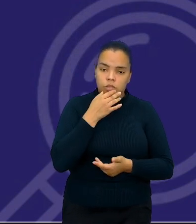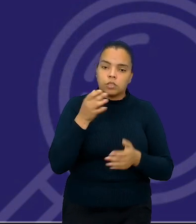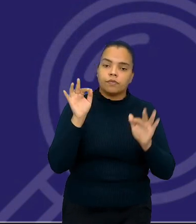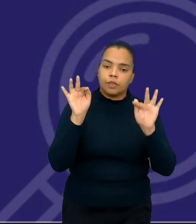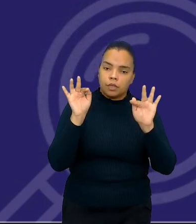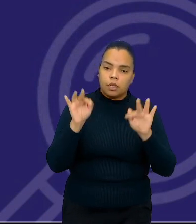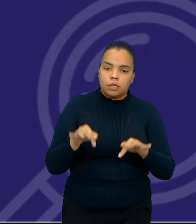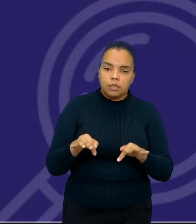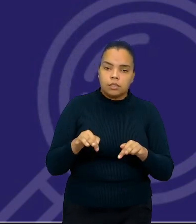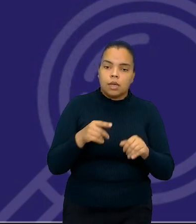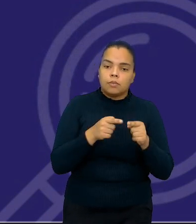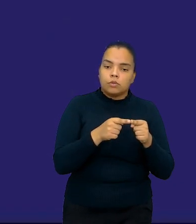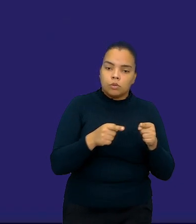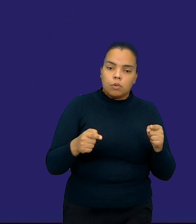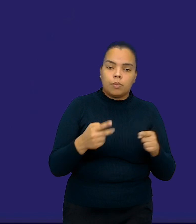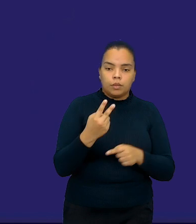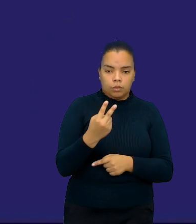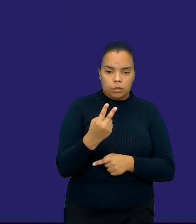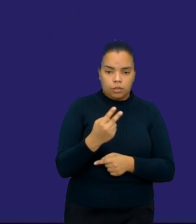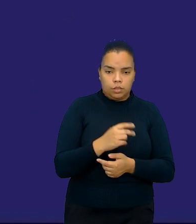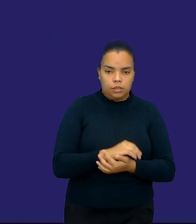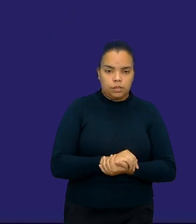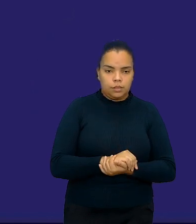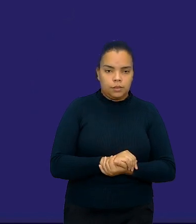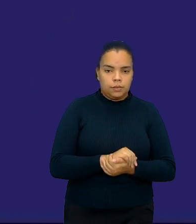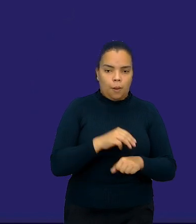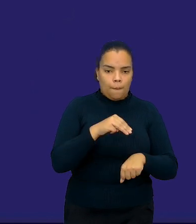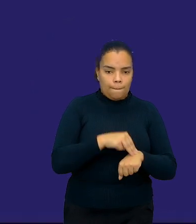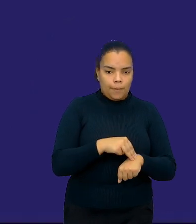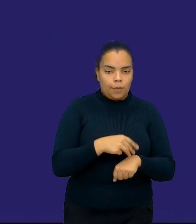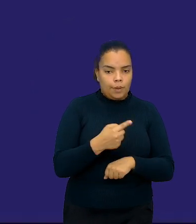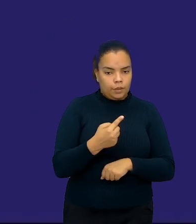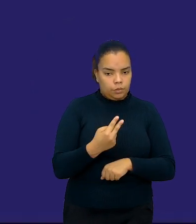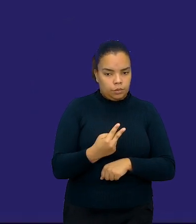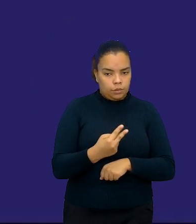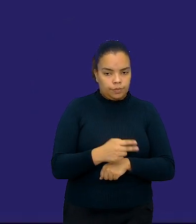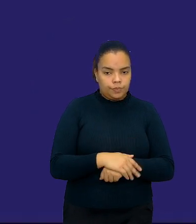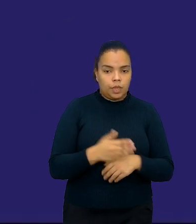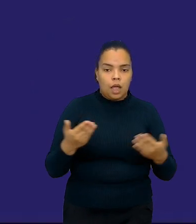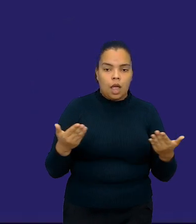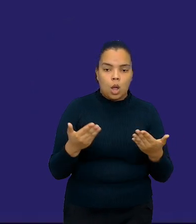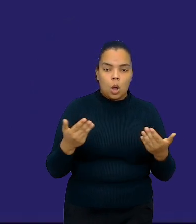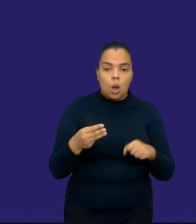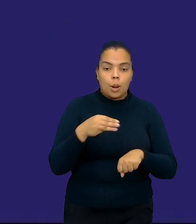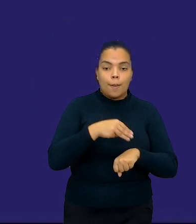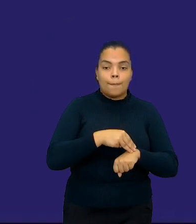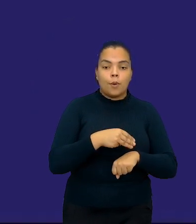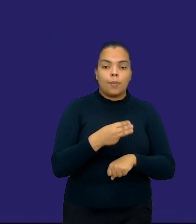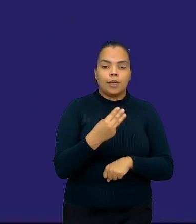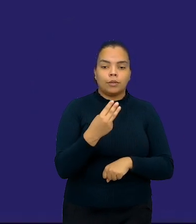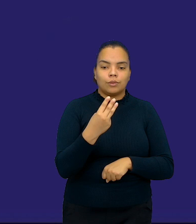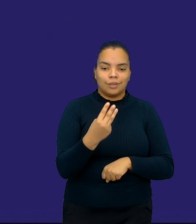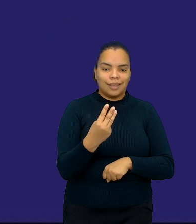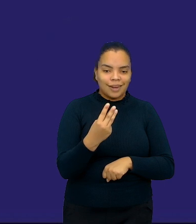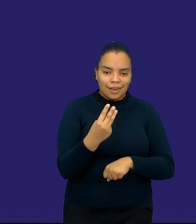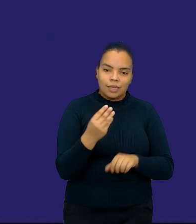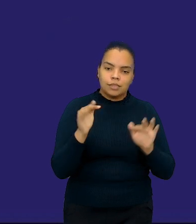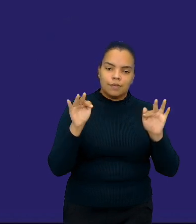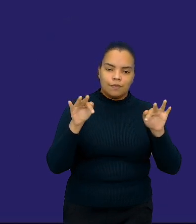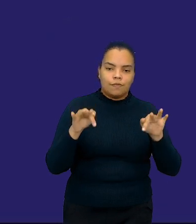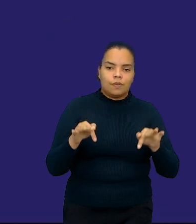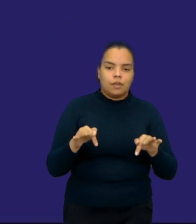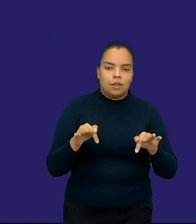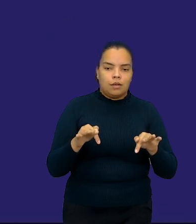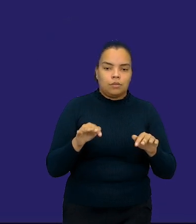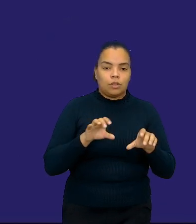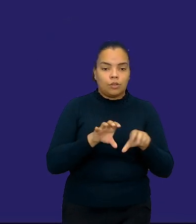finalizamos aí o momento 2 e agora daremos início ao nosso terceiro e último momento da